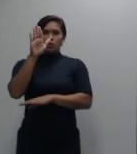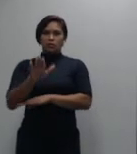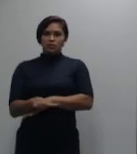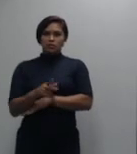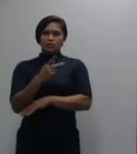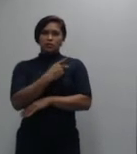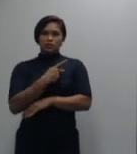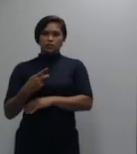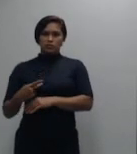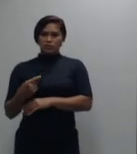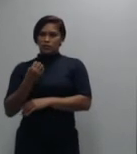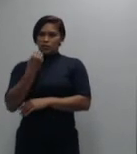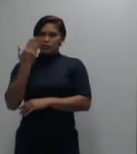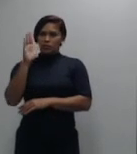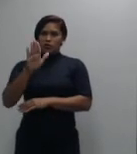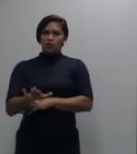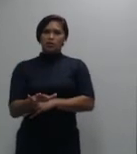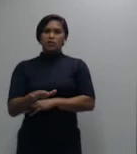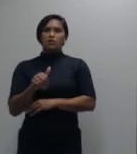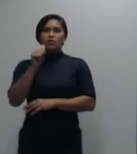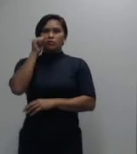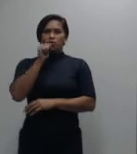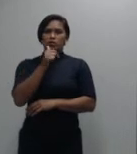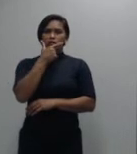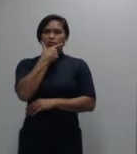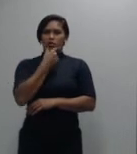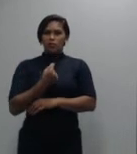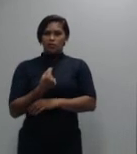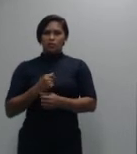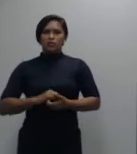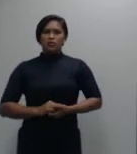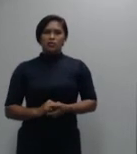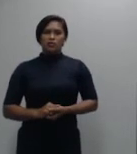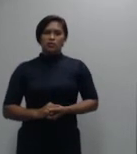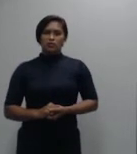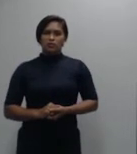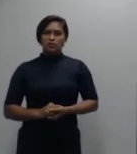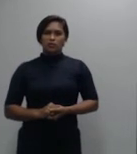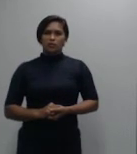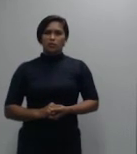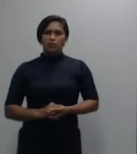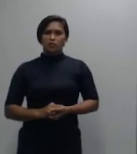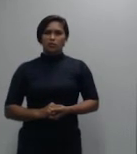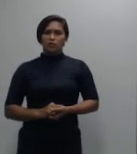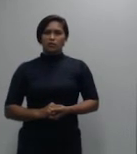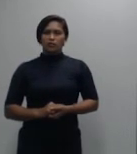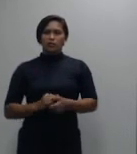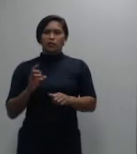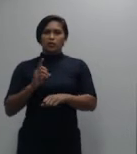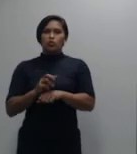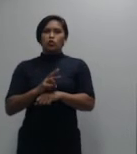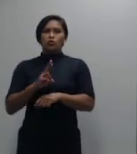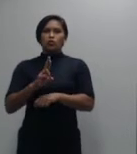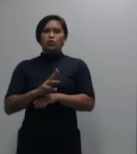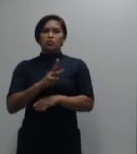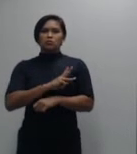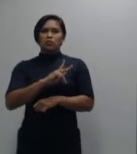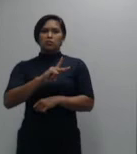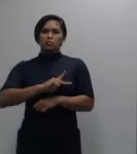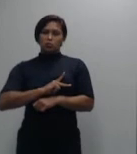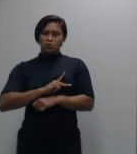Boa tarde Vitória administra seus ministros do ilustre representante do Ministério Público Federal